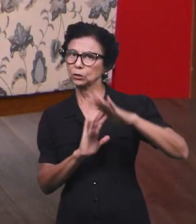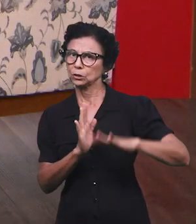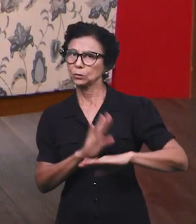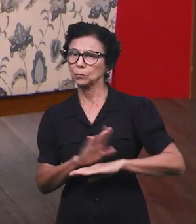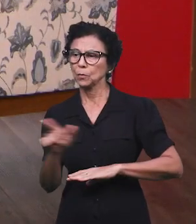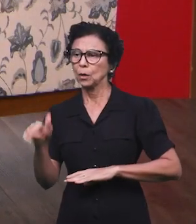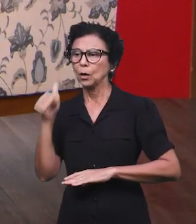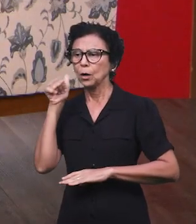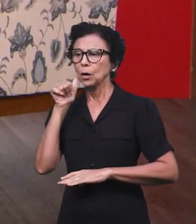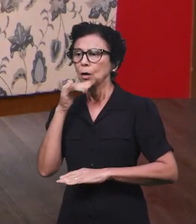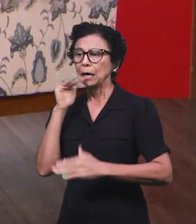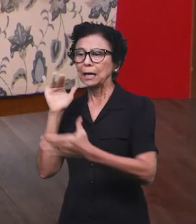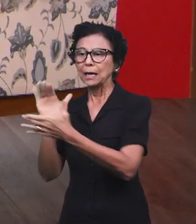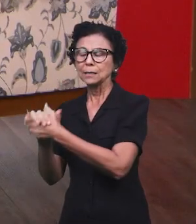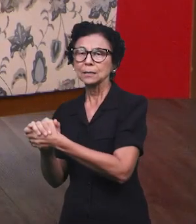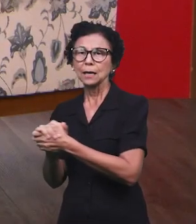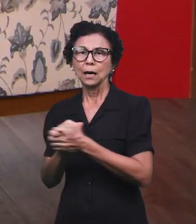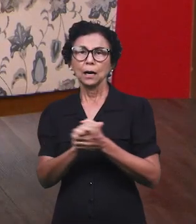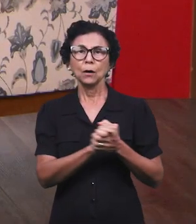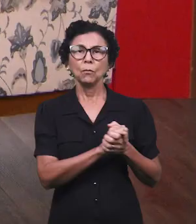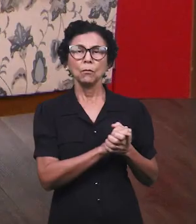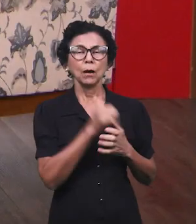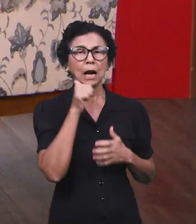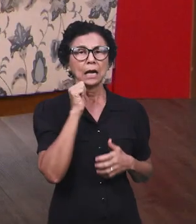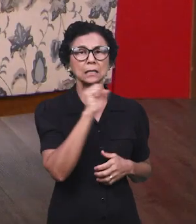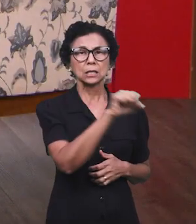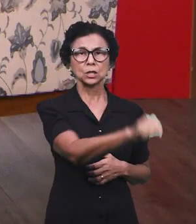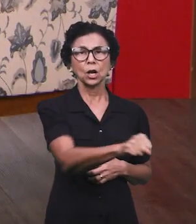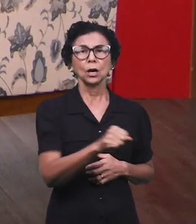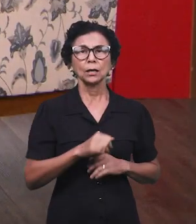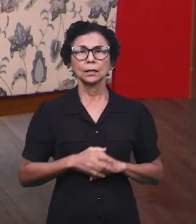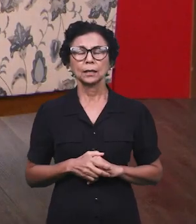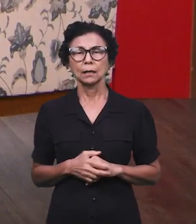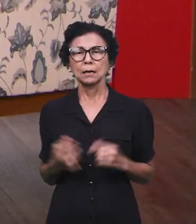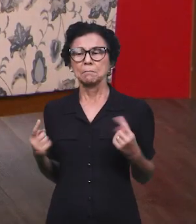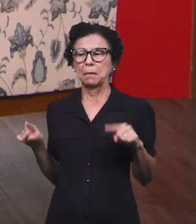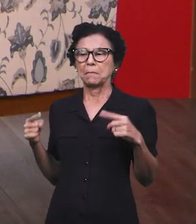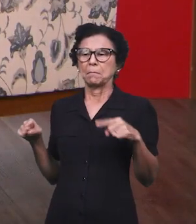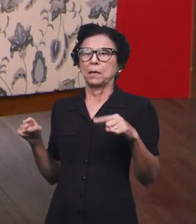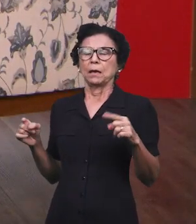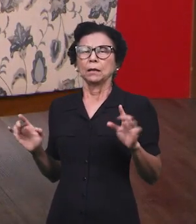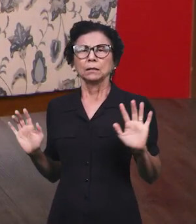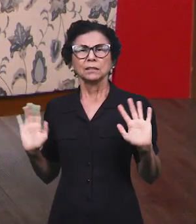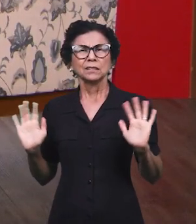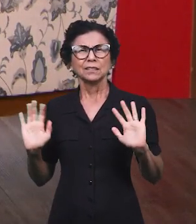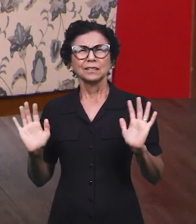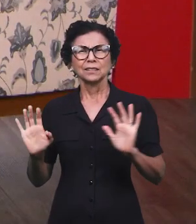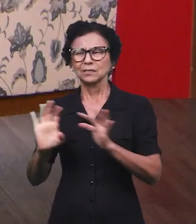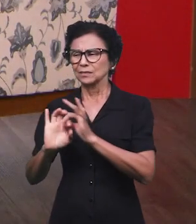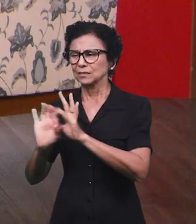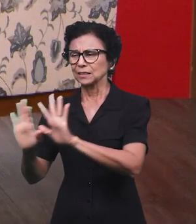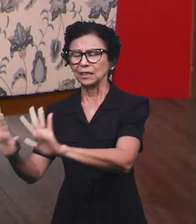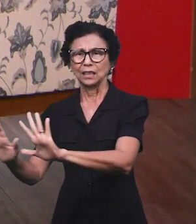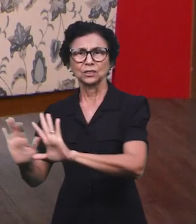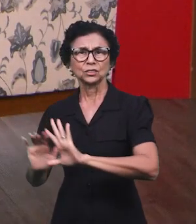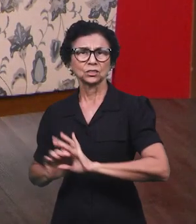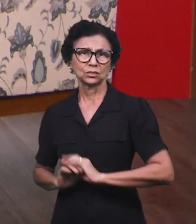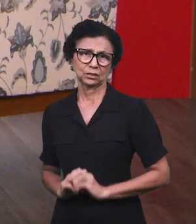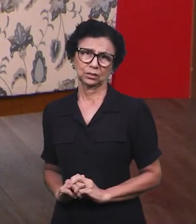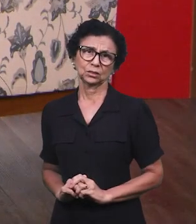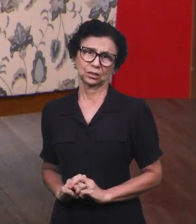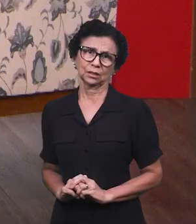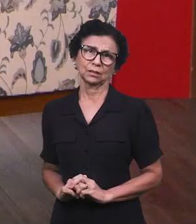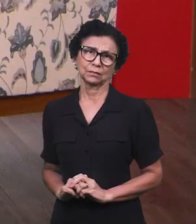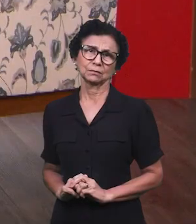casal, principalmente para quem está começando uma família. Deixe sua nora ter a vida dela